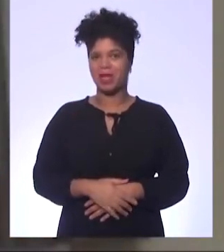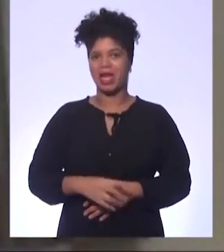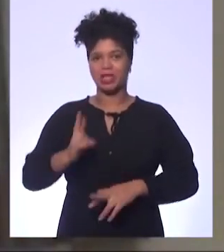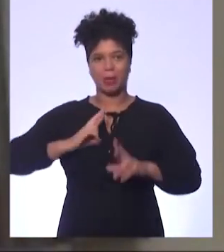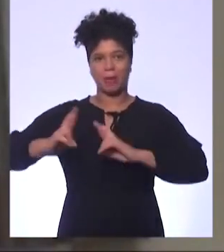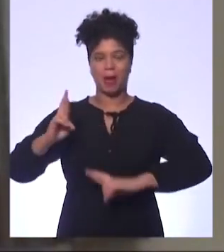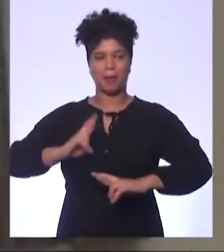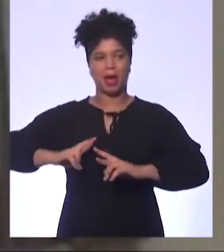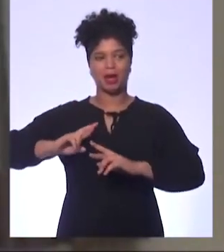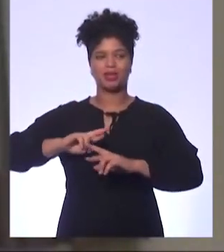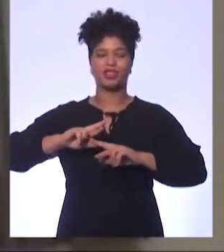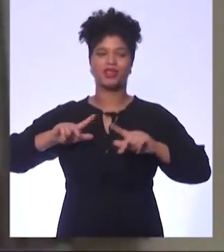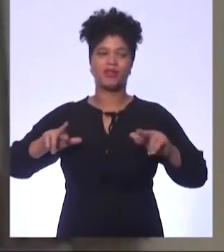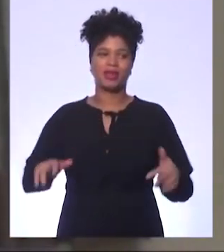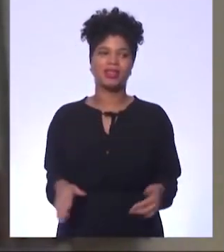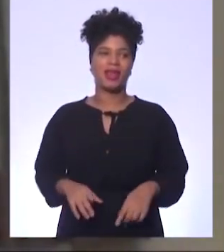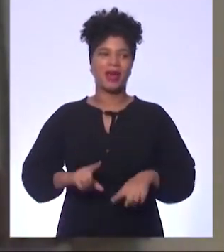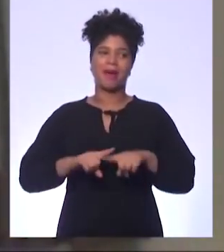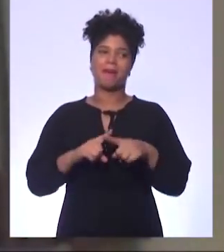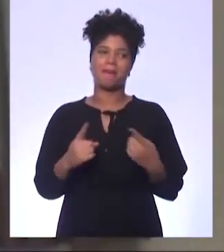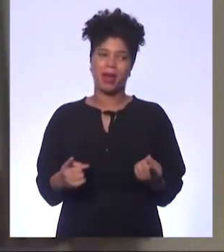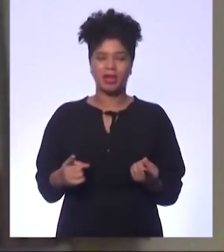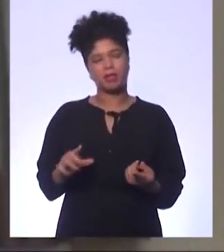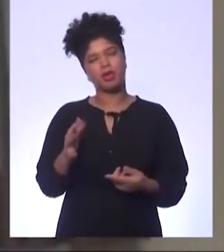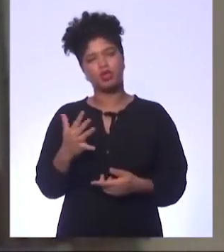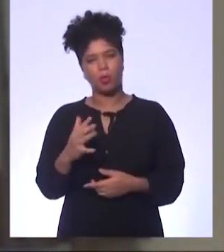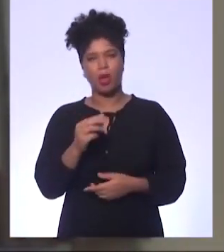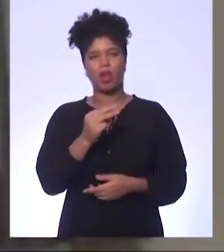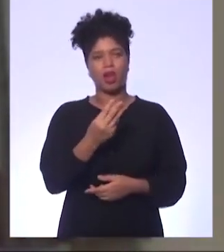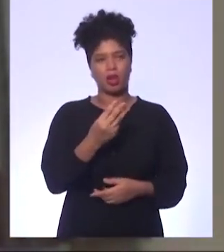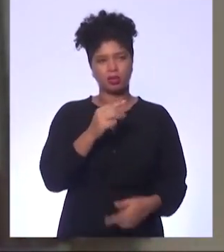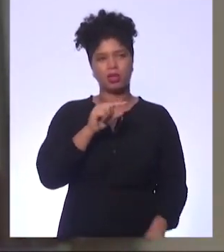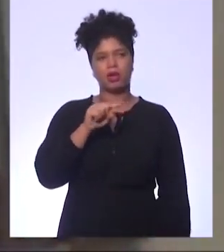muitas as respostas, mas todas giraram em torno ali do